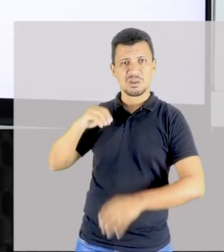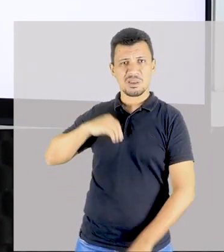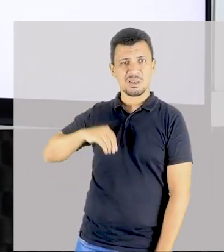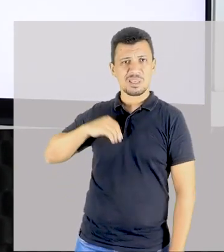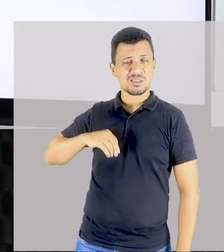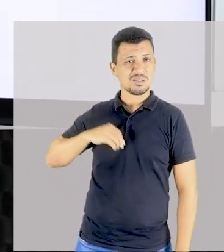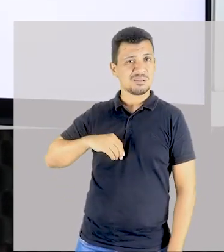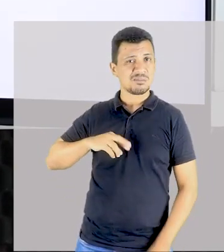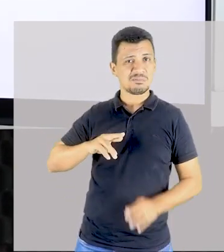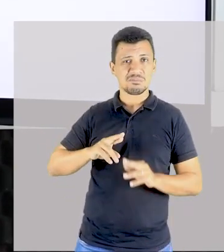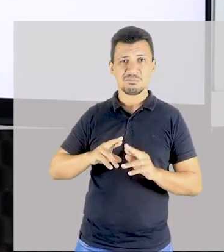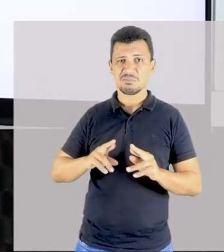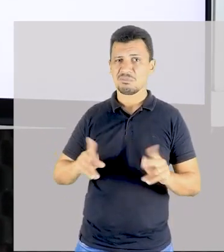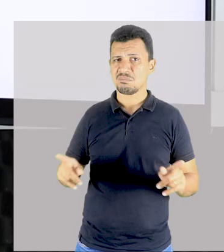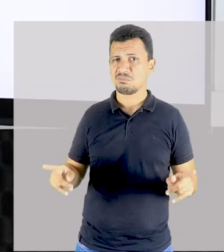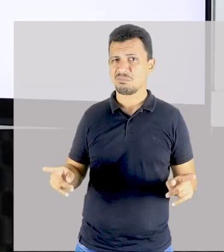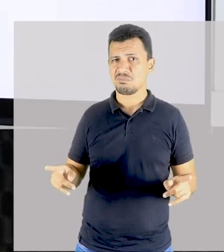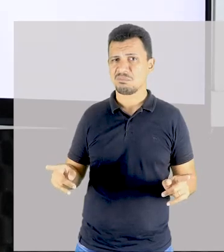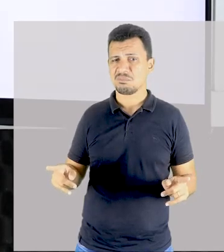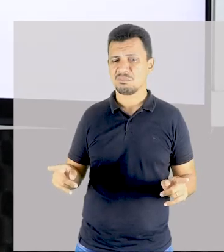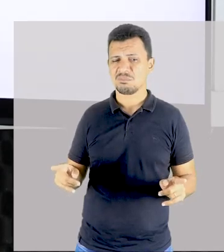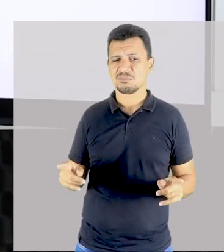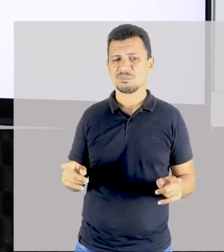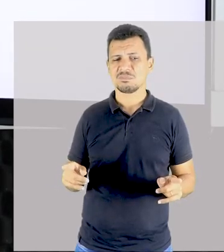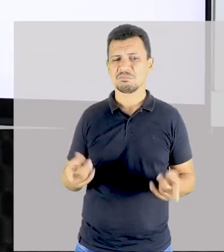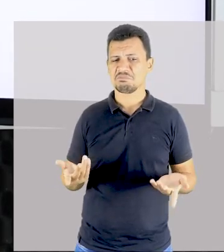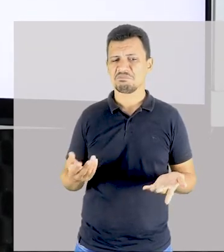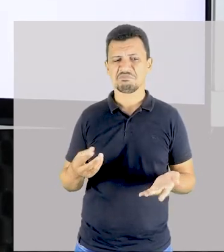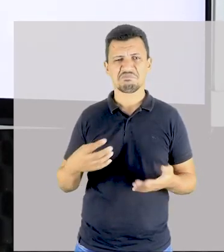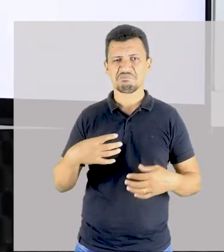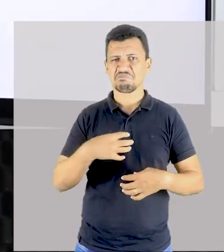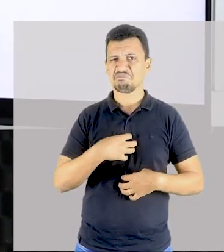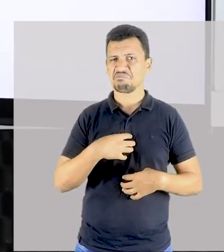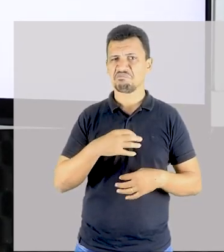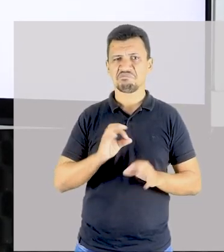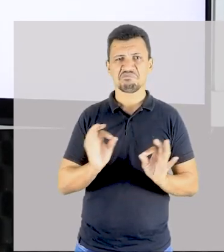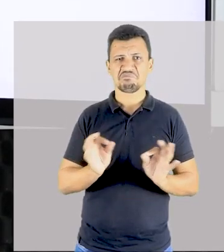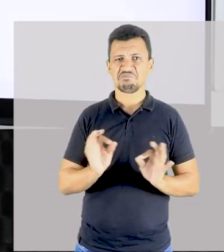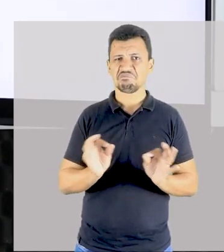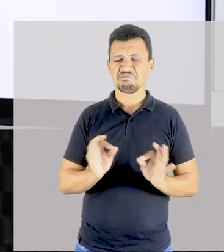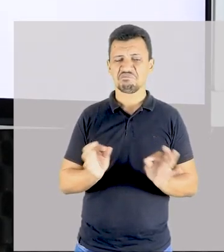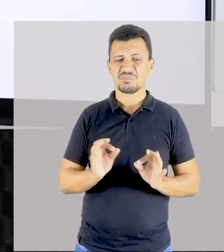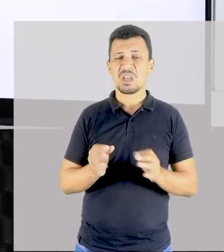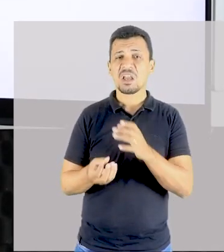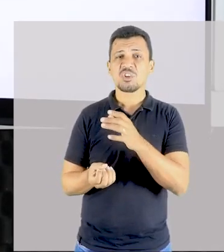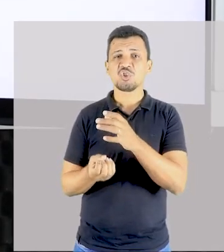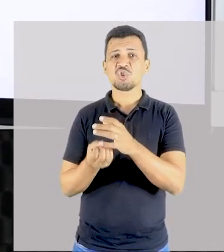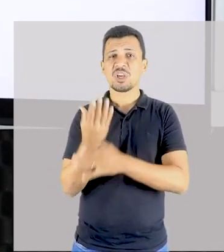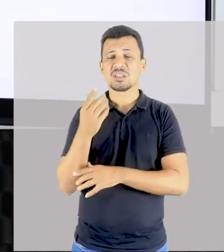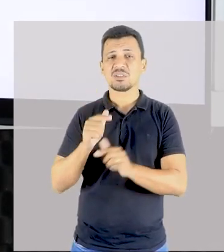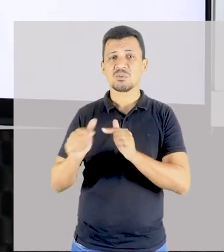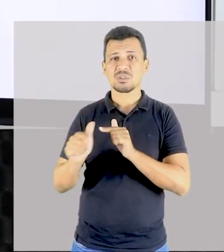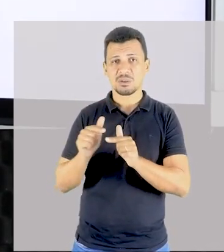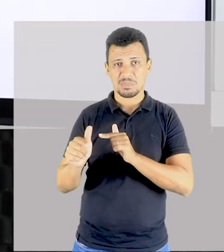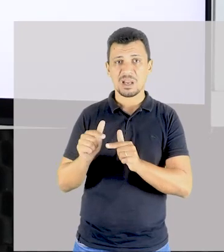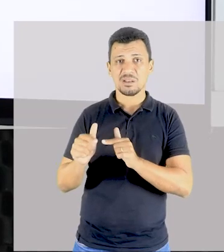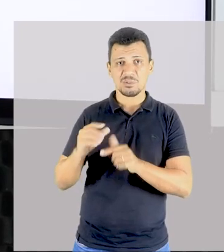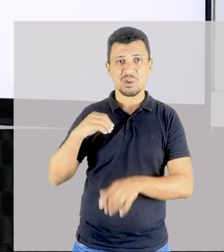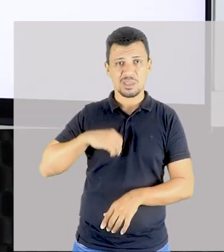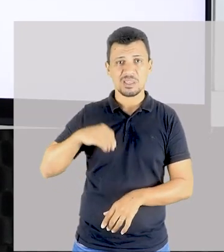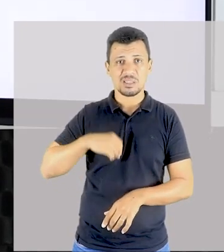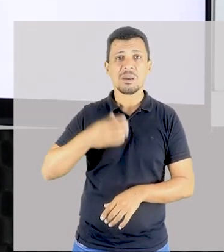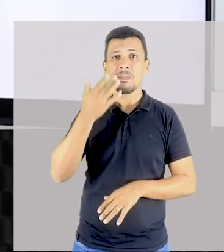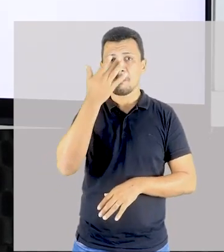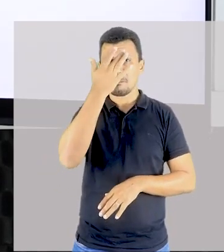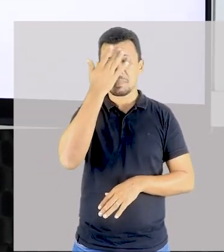mas nesse caso não não seria não faria sentido porque geração de emprego e renda é algo que vai dar autonomia pra pessoa